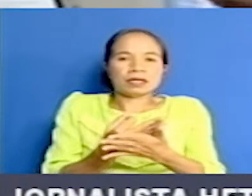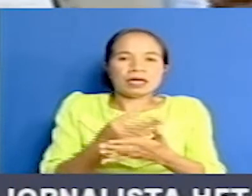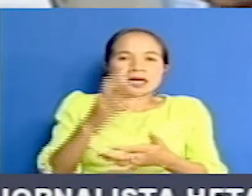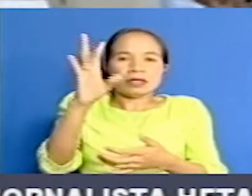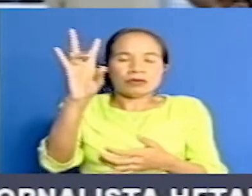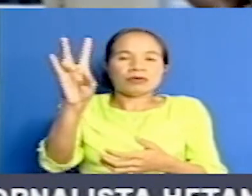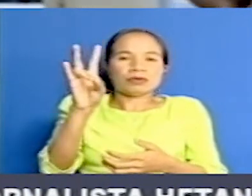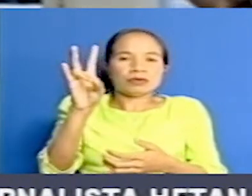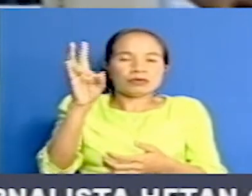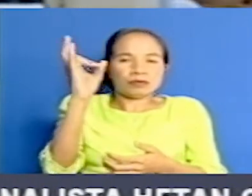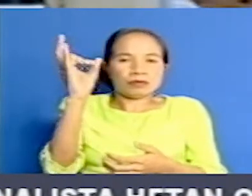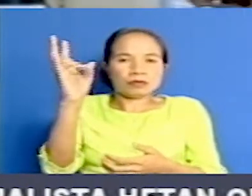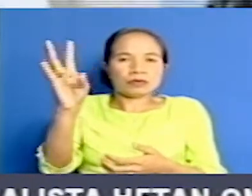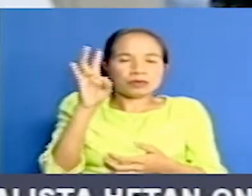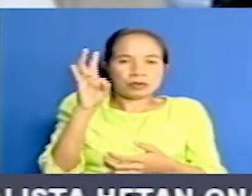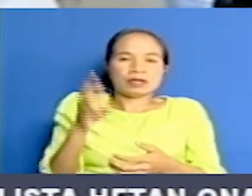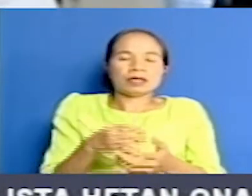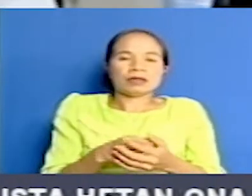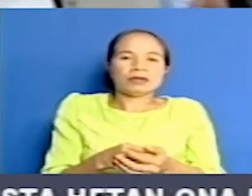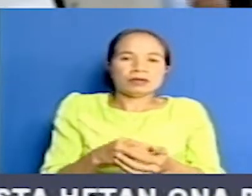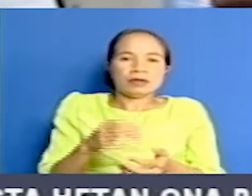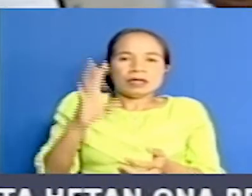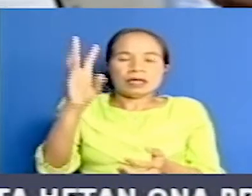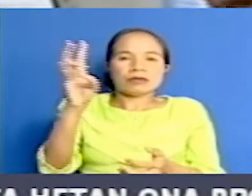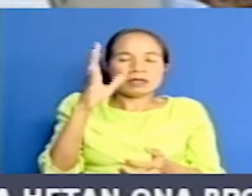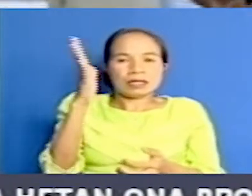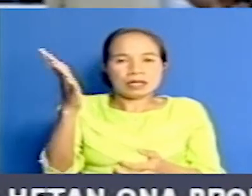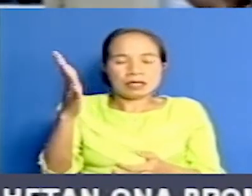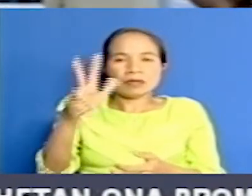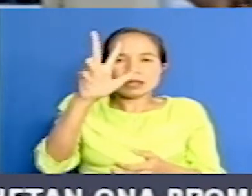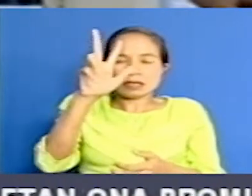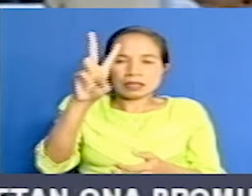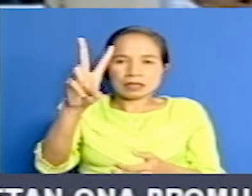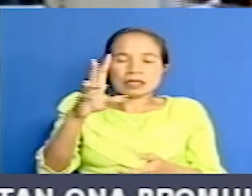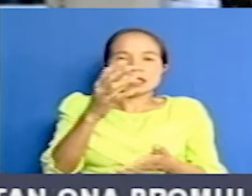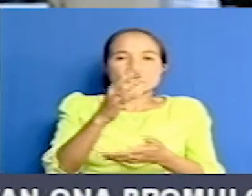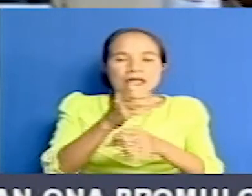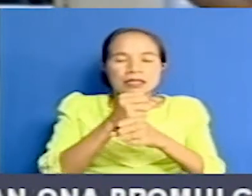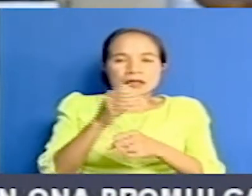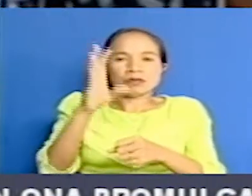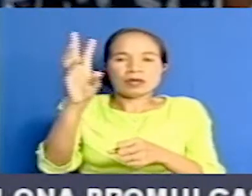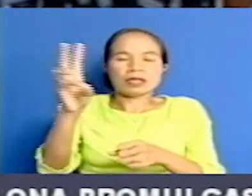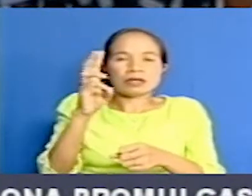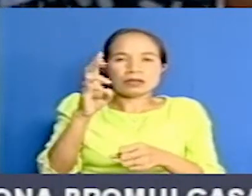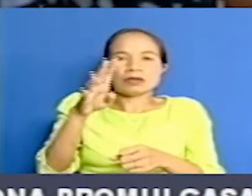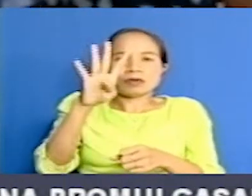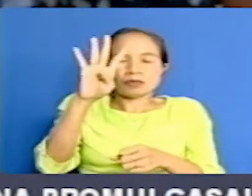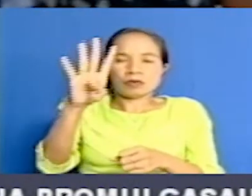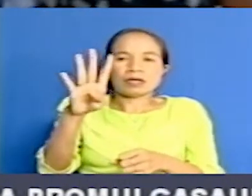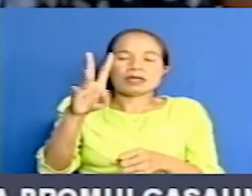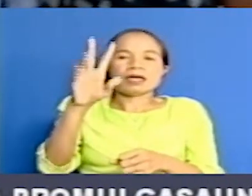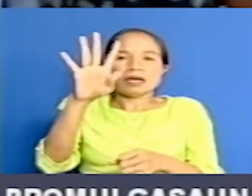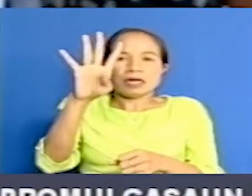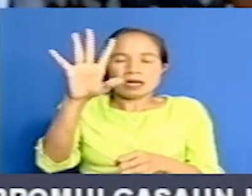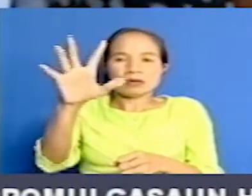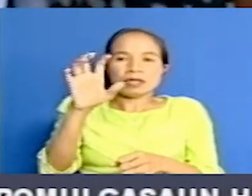hito, segunda classificação atus neng lima nulo, terceira simo atus neng, quarta atus lima lima